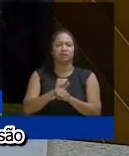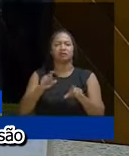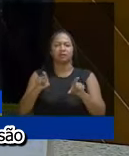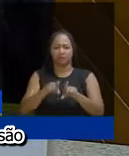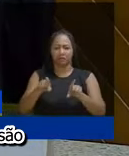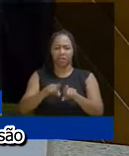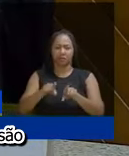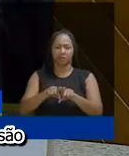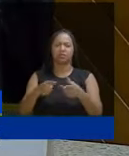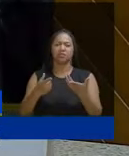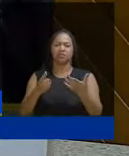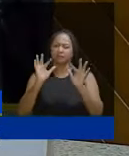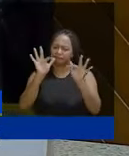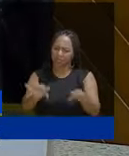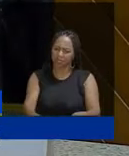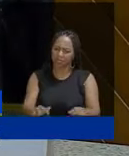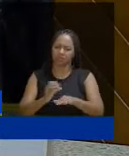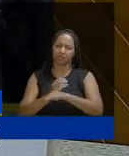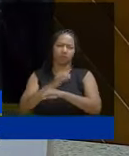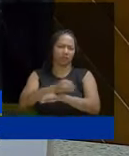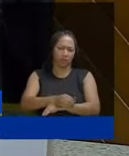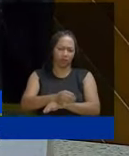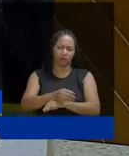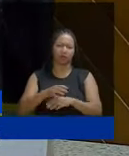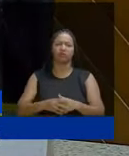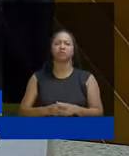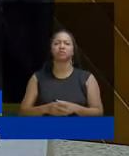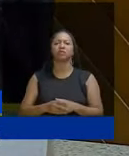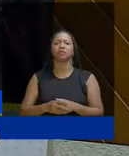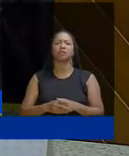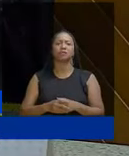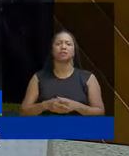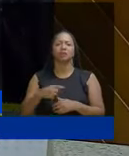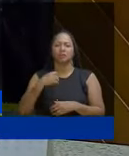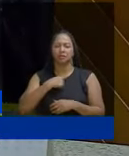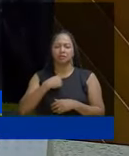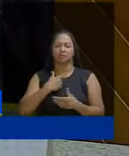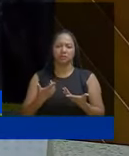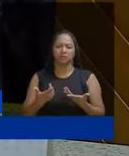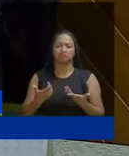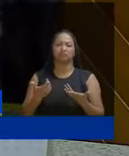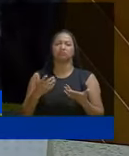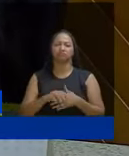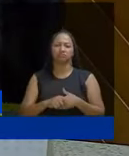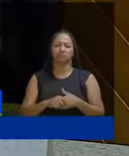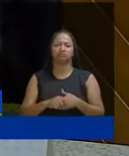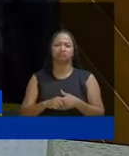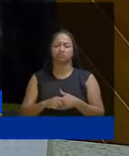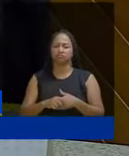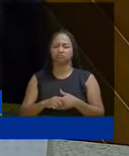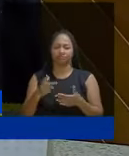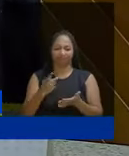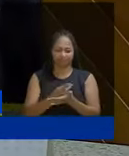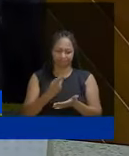consequente inconclusão da obra, motivo pelo qual atribuiu a causa à má gestão do